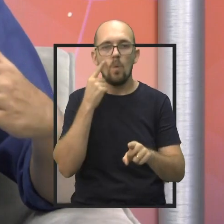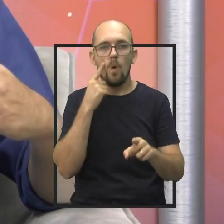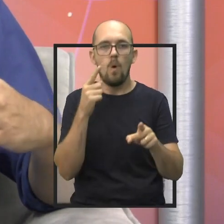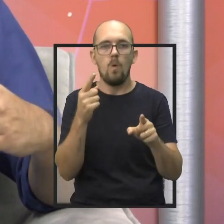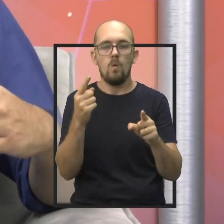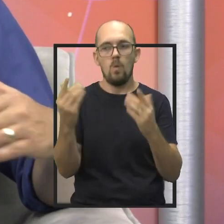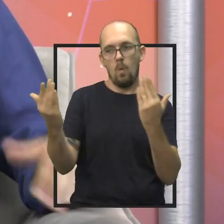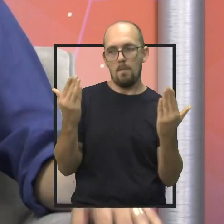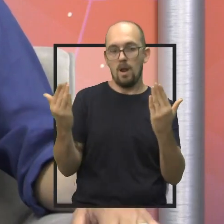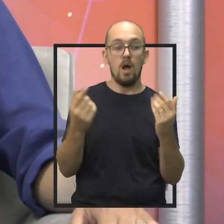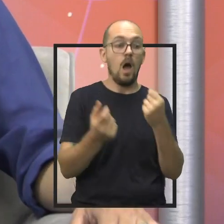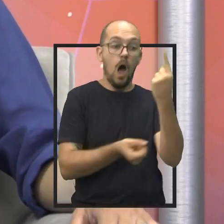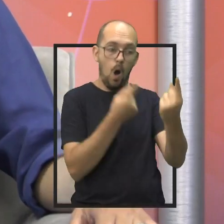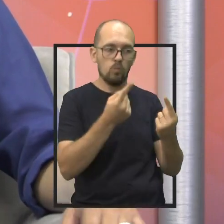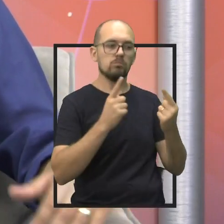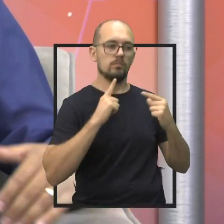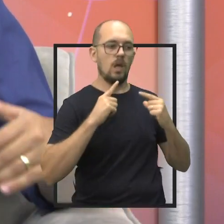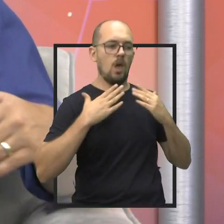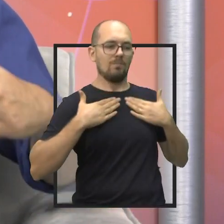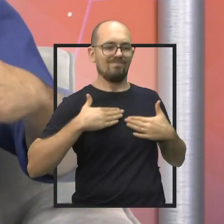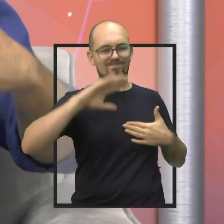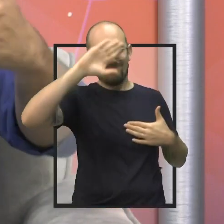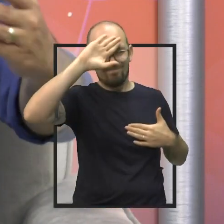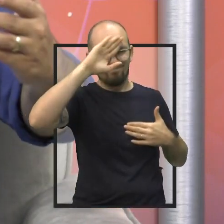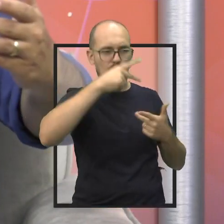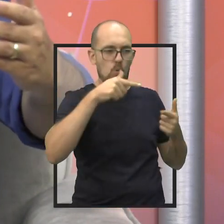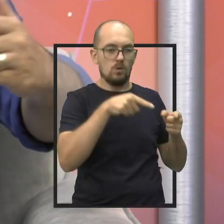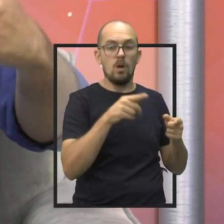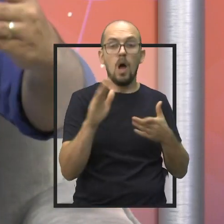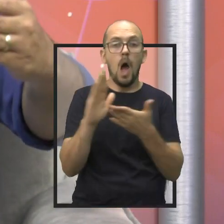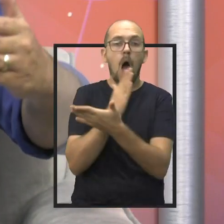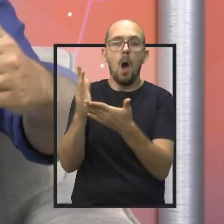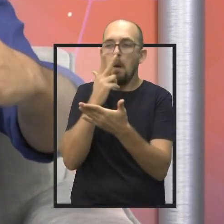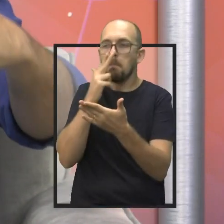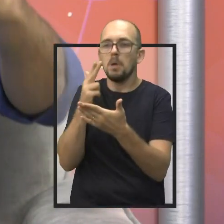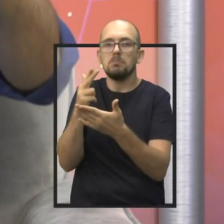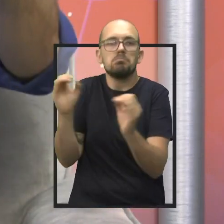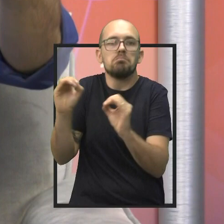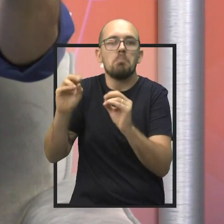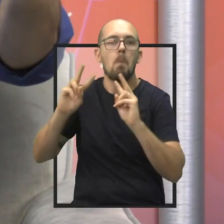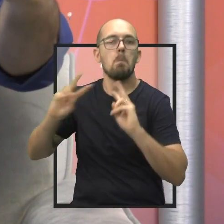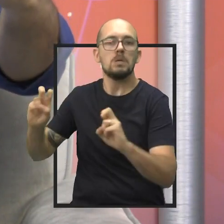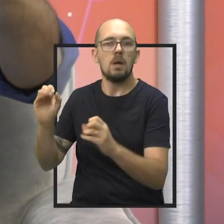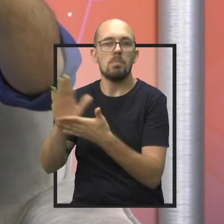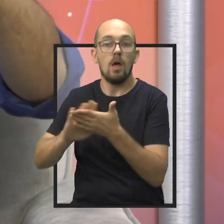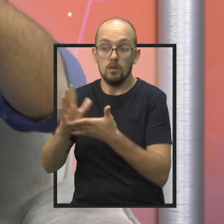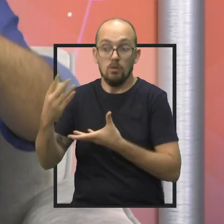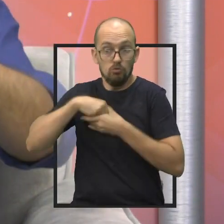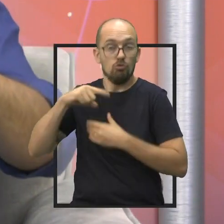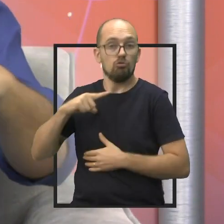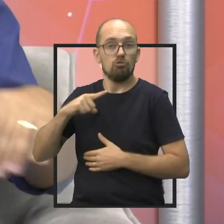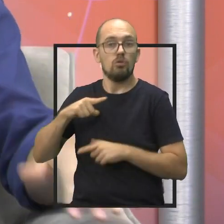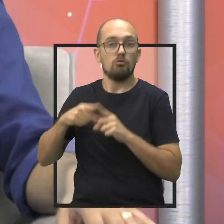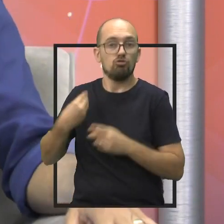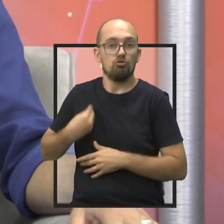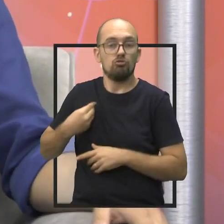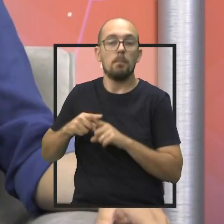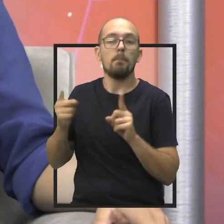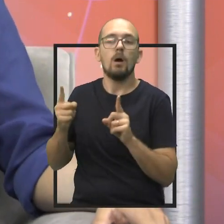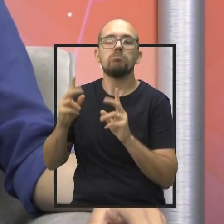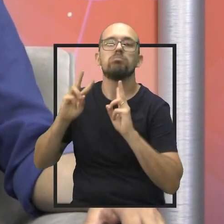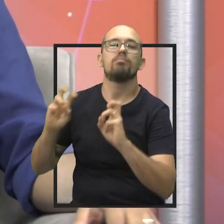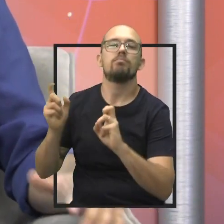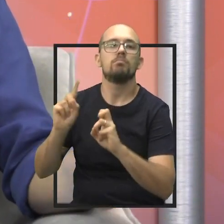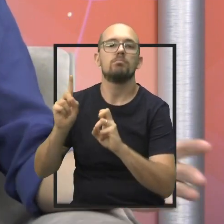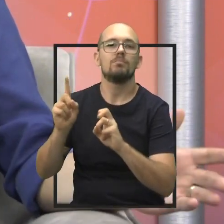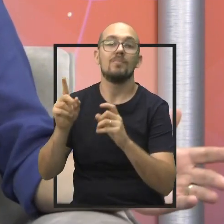casos sintomáticos e assintomáticos, não é uma mortalidade alta, como foi, por exemplo, da SARS e da síndrome respiratória do